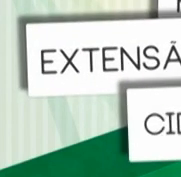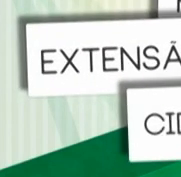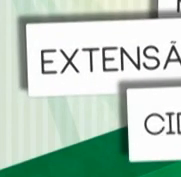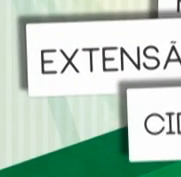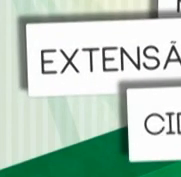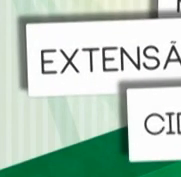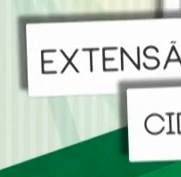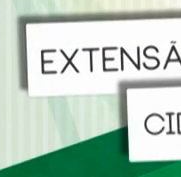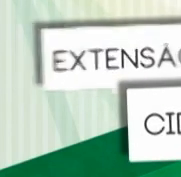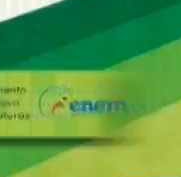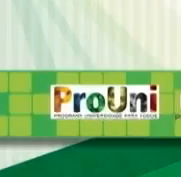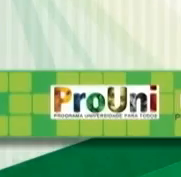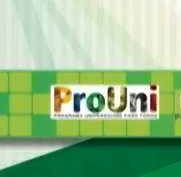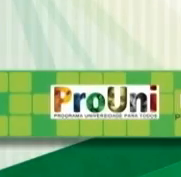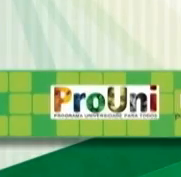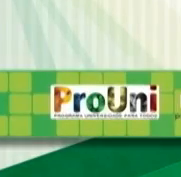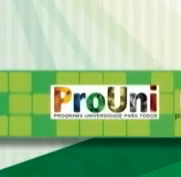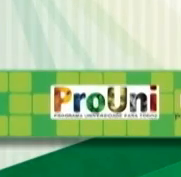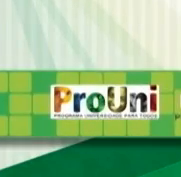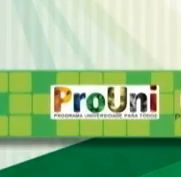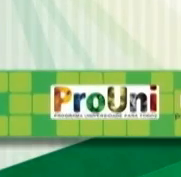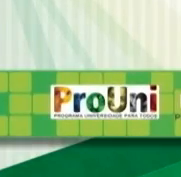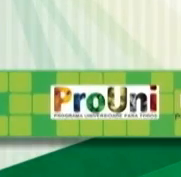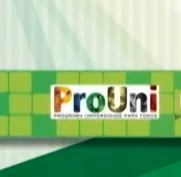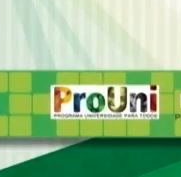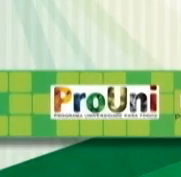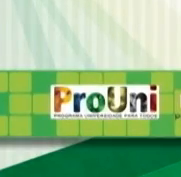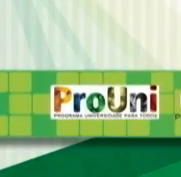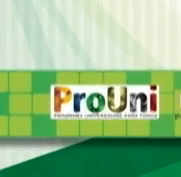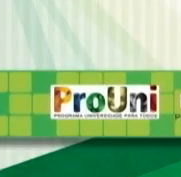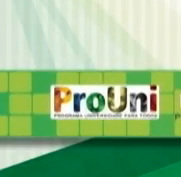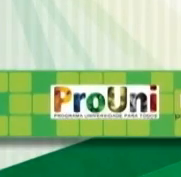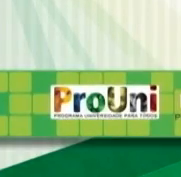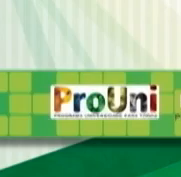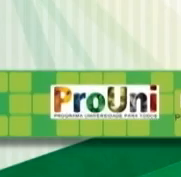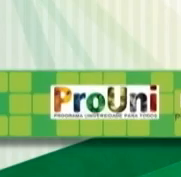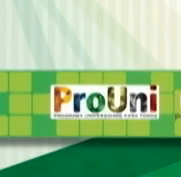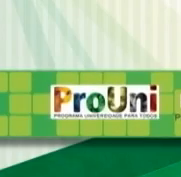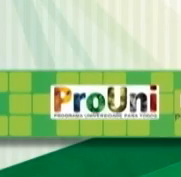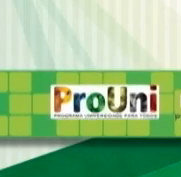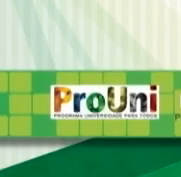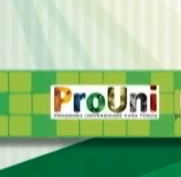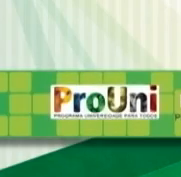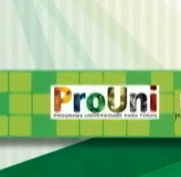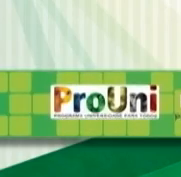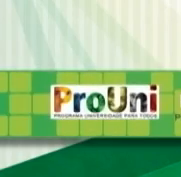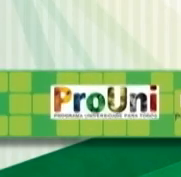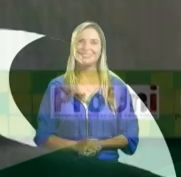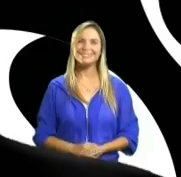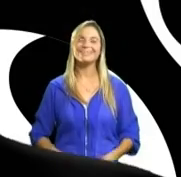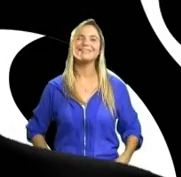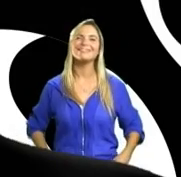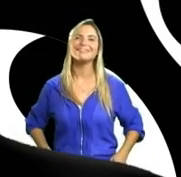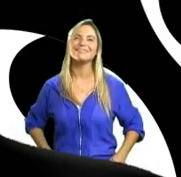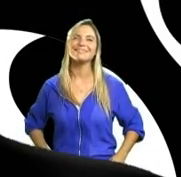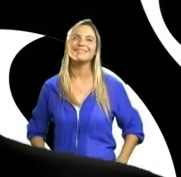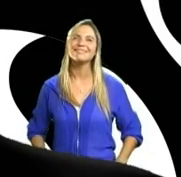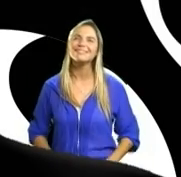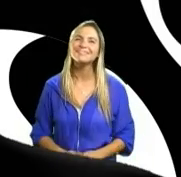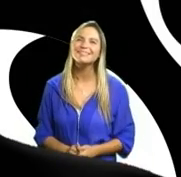7, 14 e 21 de janeiro. Inscreva-se no funed.edu.br ou ligue no 0800 037 1213.